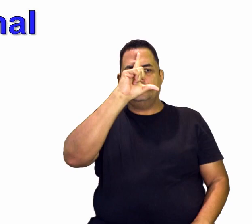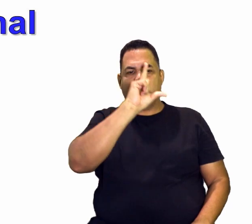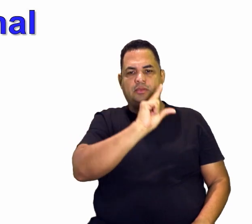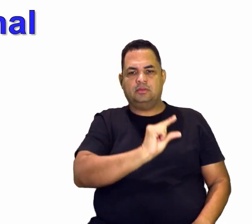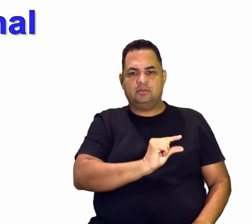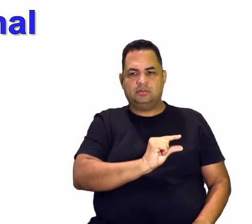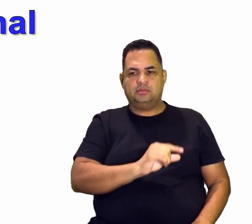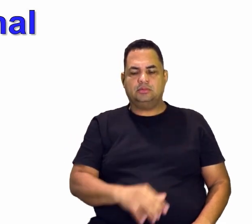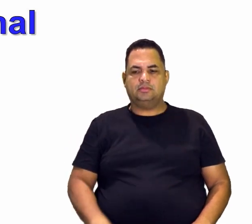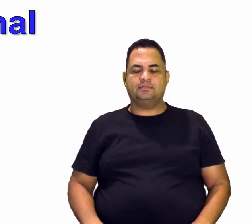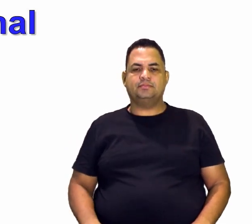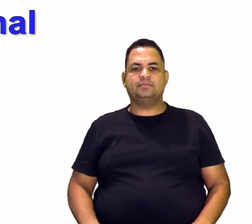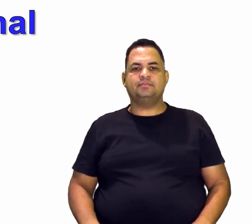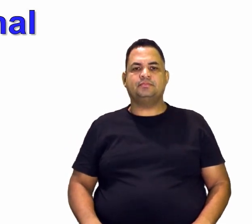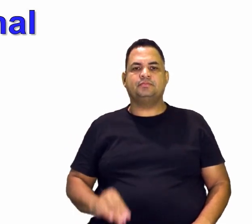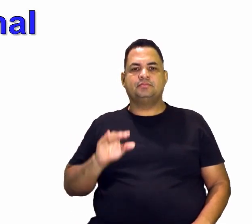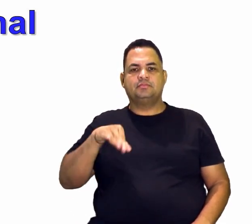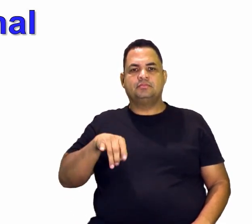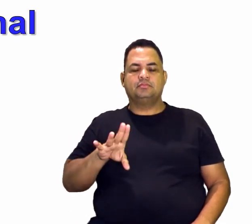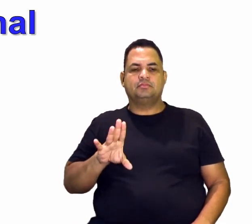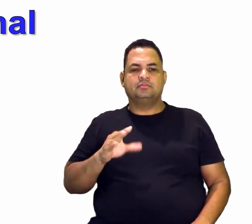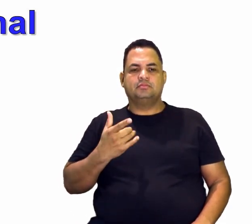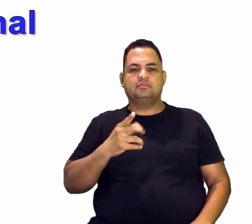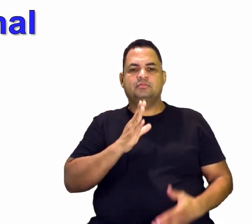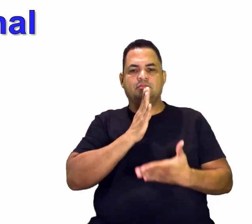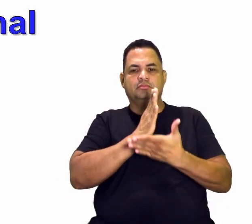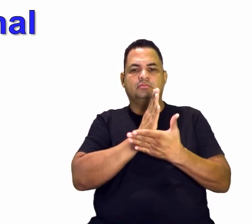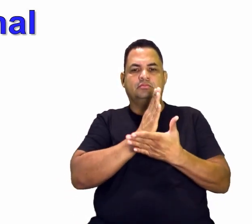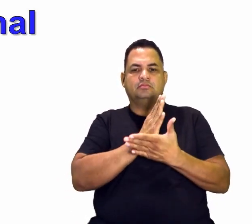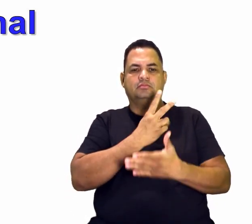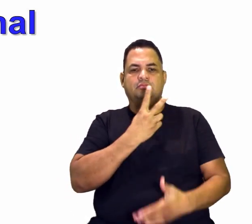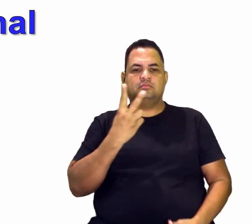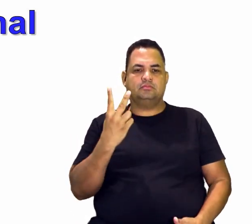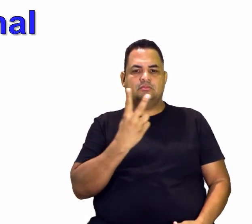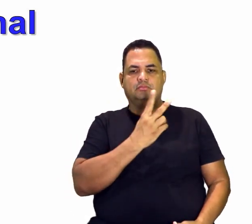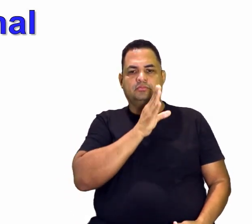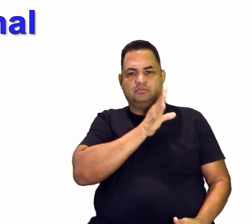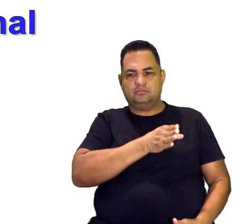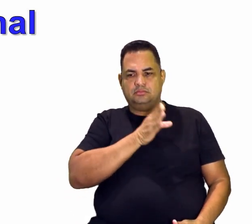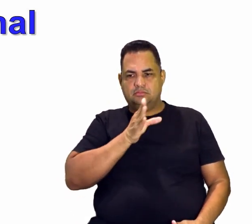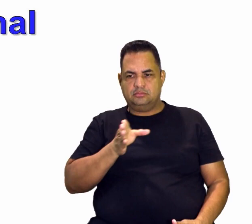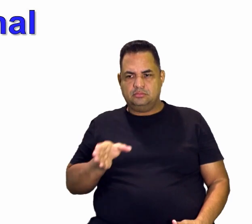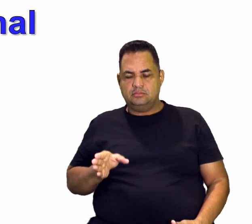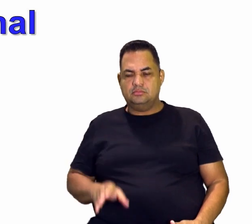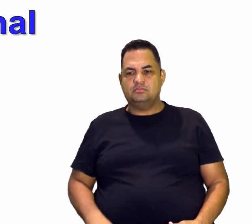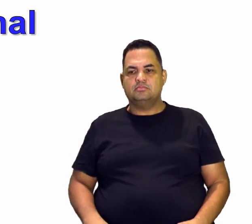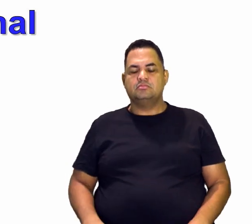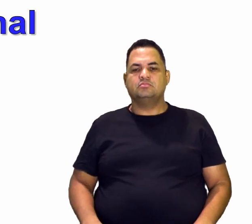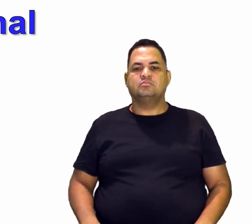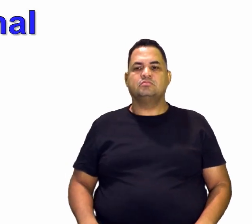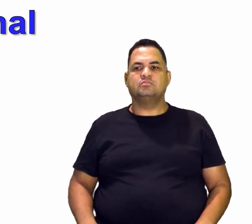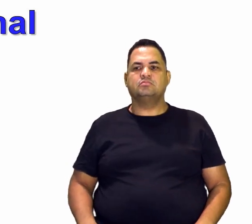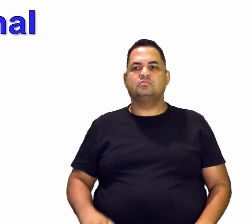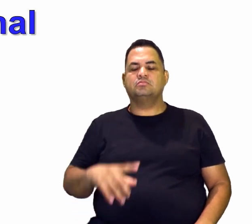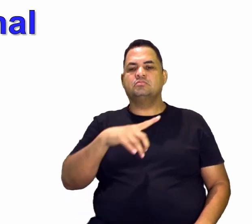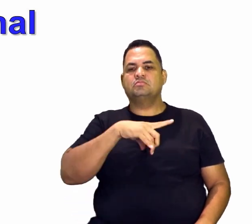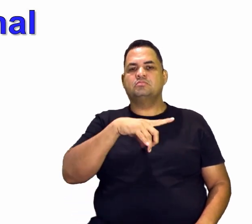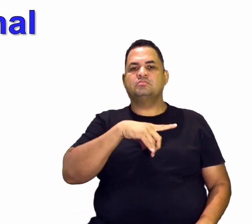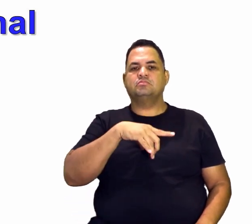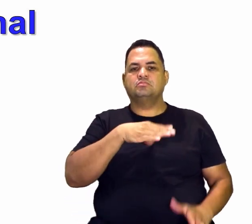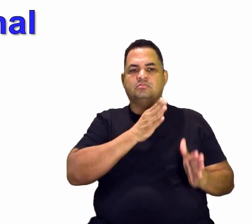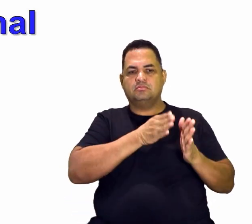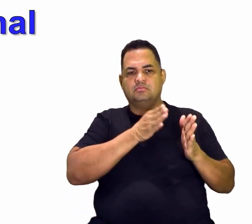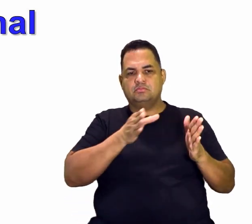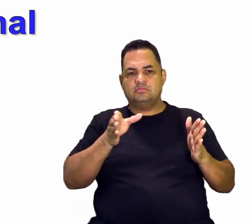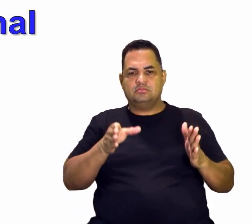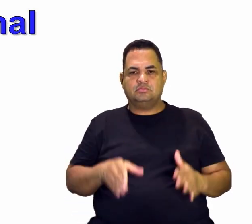reducional. Agora, como a meiose ela é dividida em duas fases, né, você vai ter uma